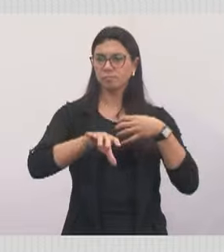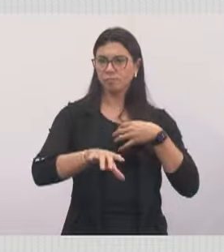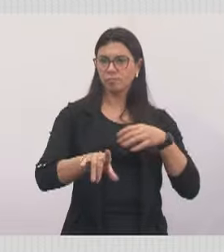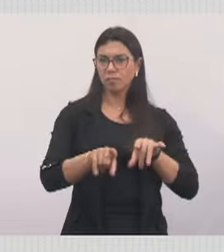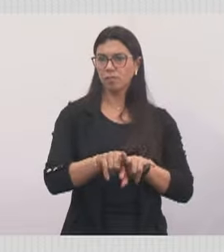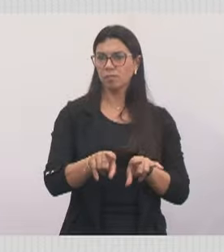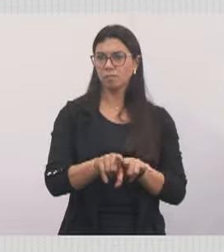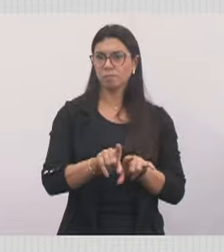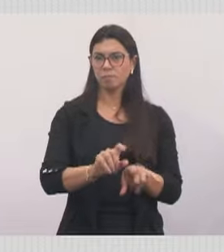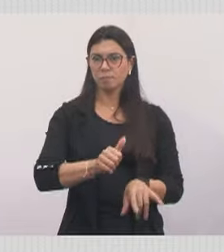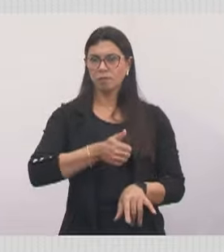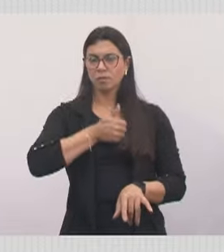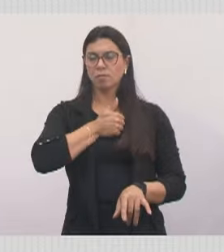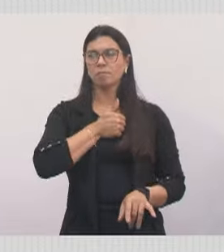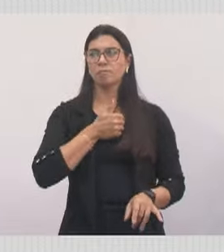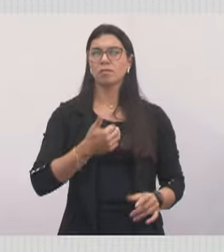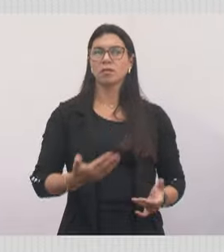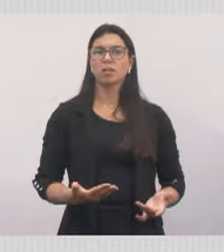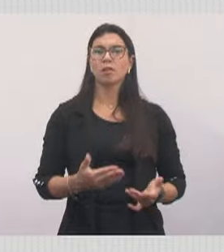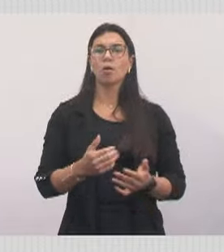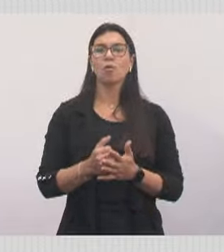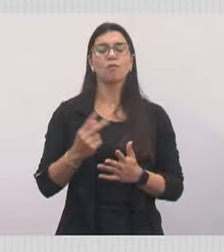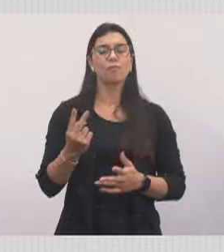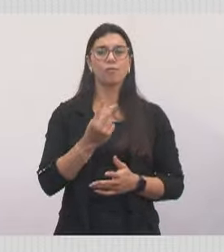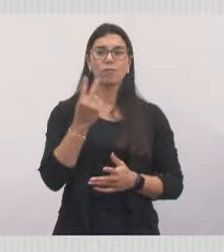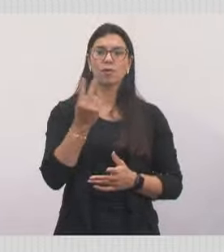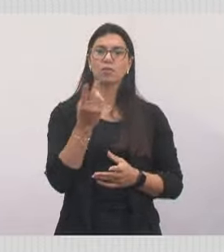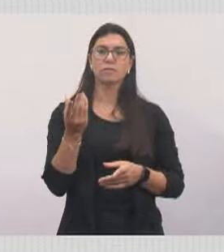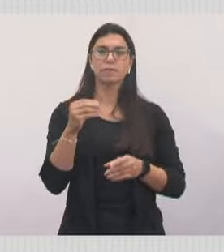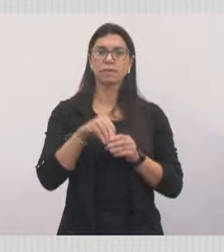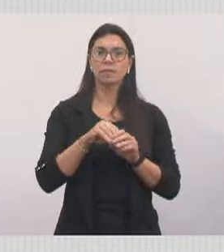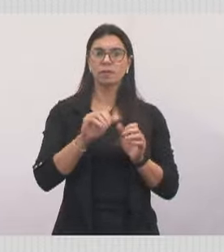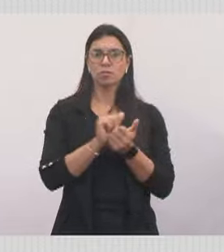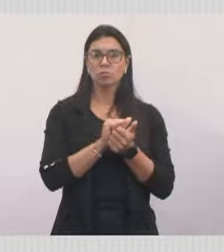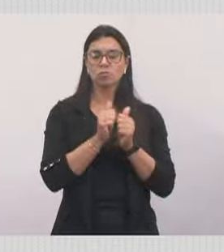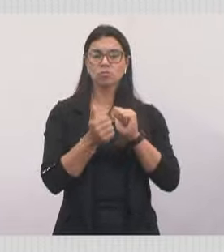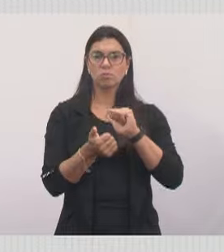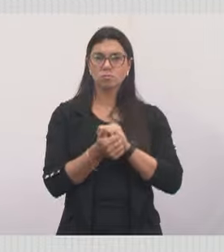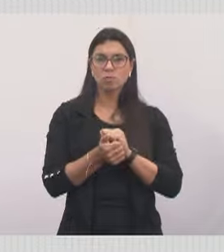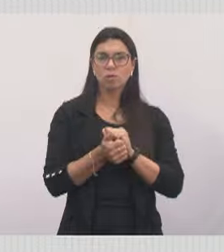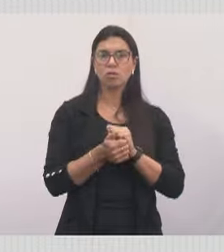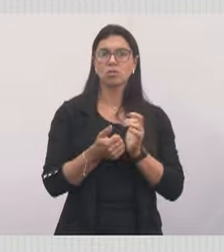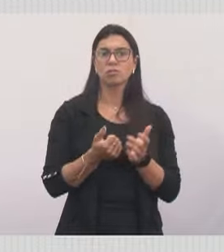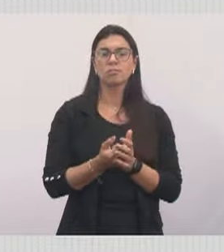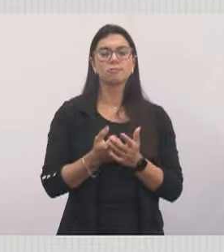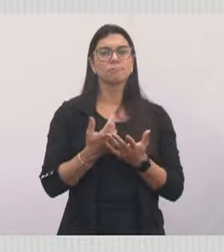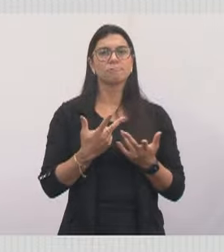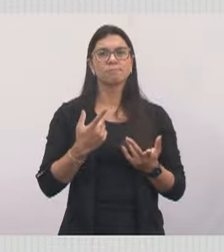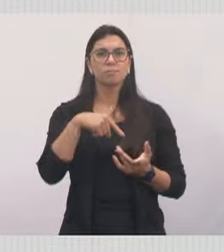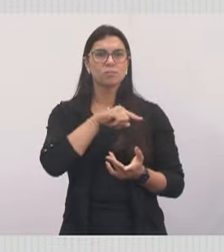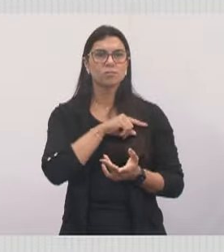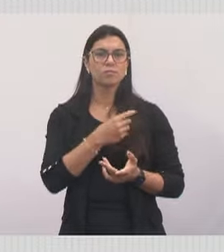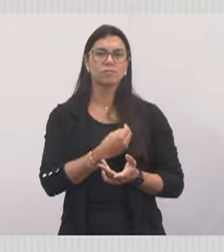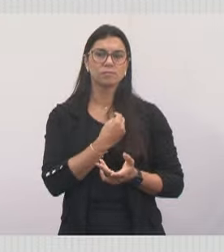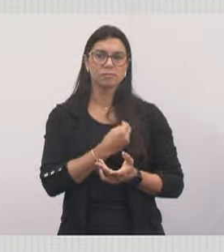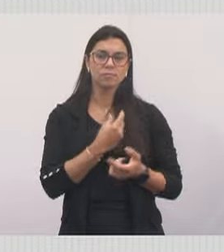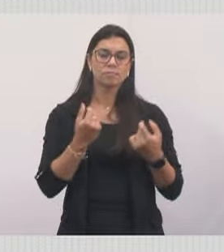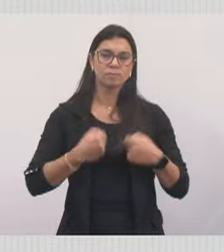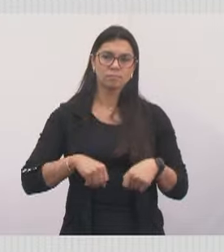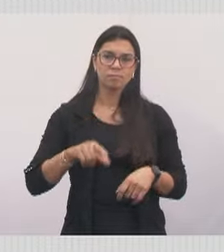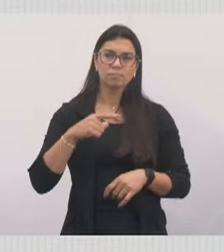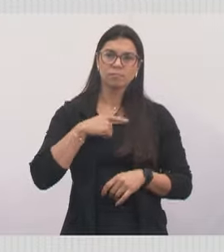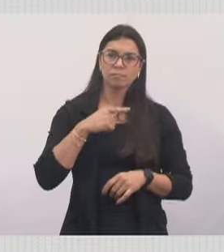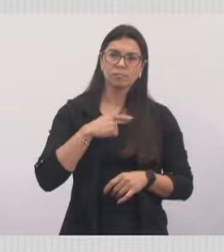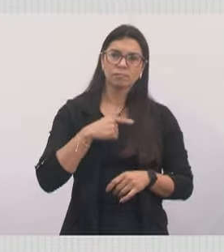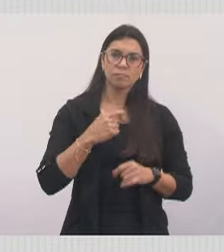Os valores do esporte, né? Então a gente não tem como dissociar o que os valores do esporte são os valores da nossa vida, né, Alexandre? Como já